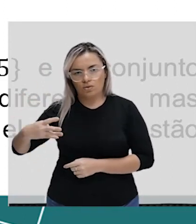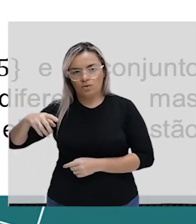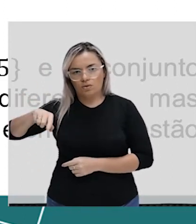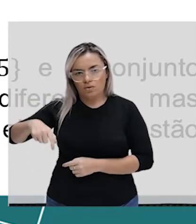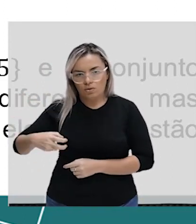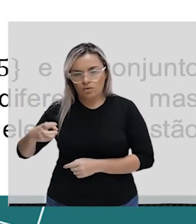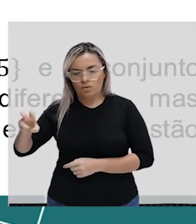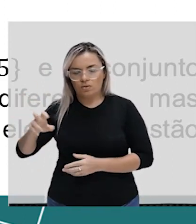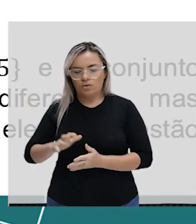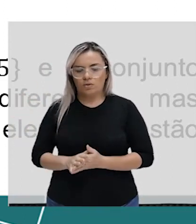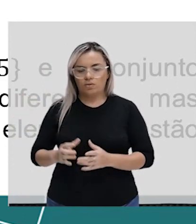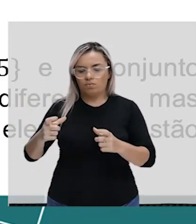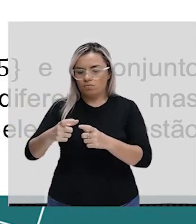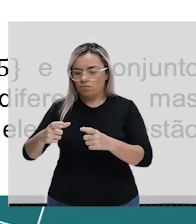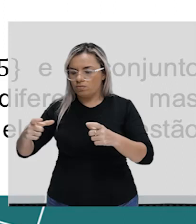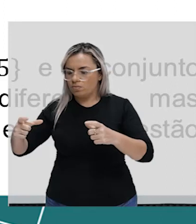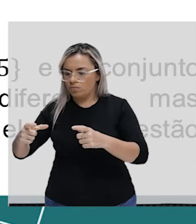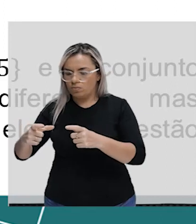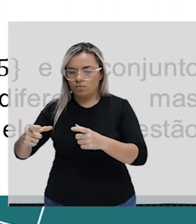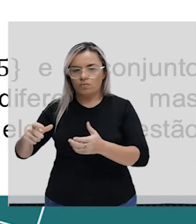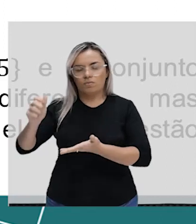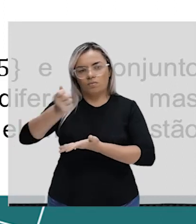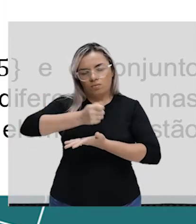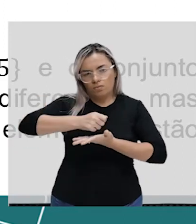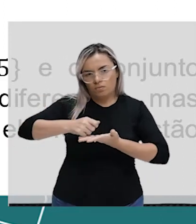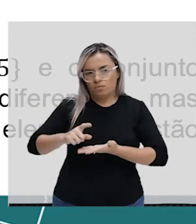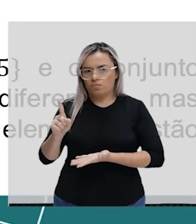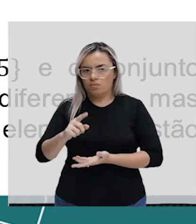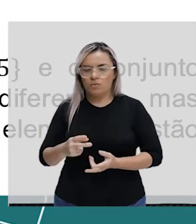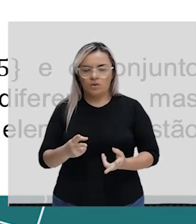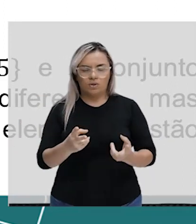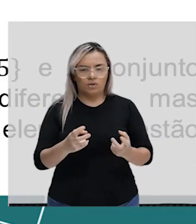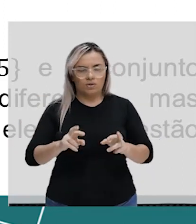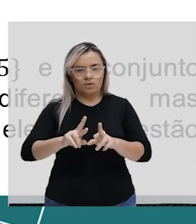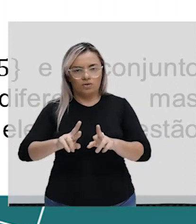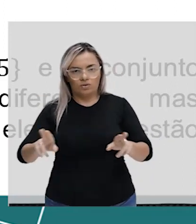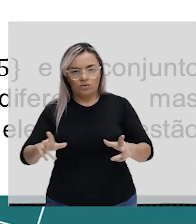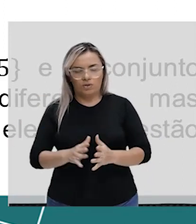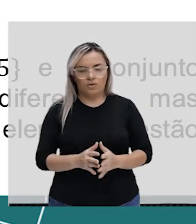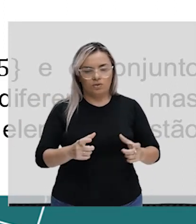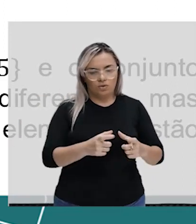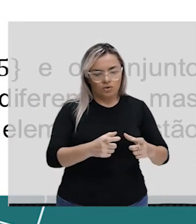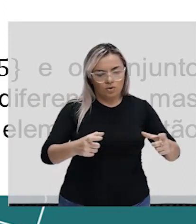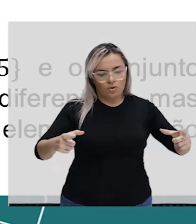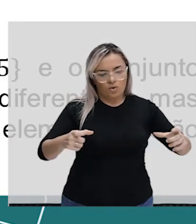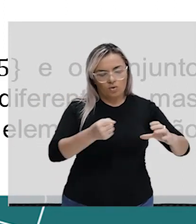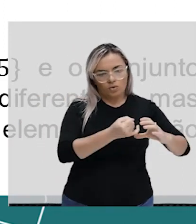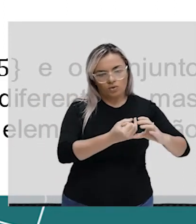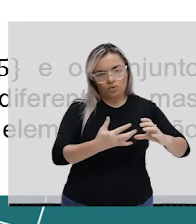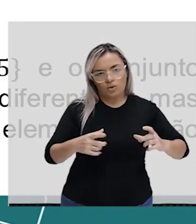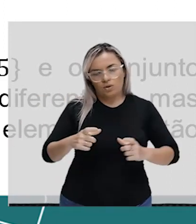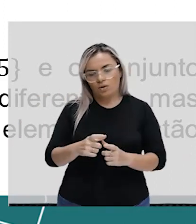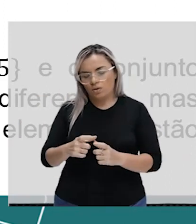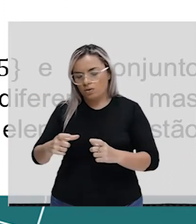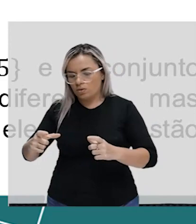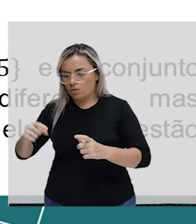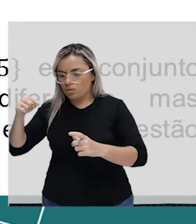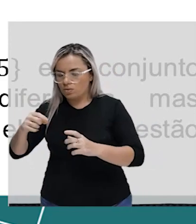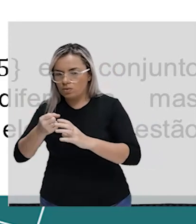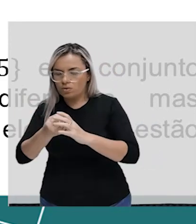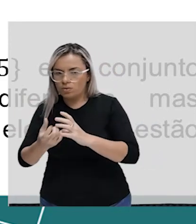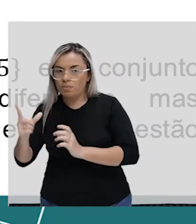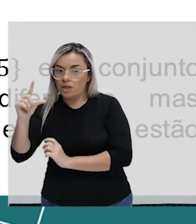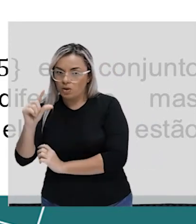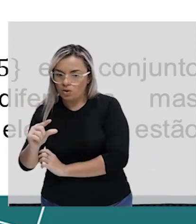de tamanho de escrita, você percebe que não são iguais, mas todos os elementos do